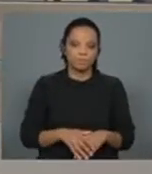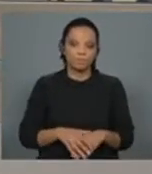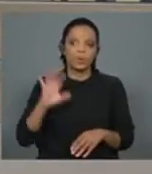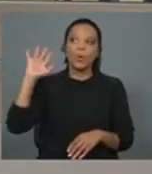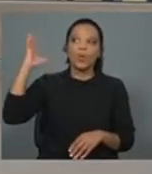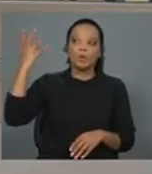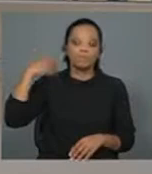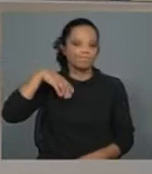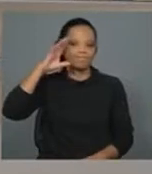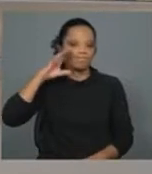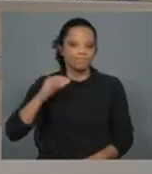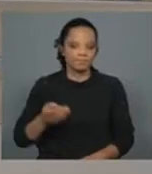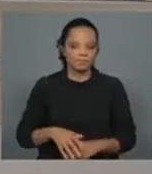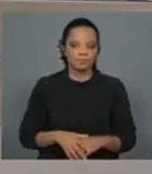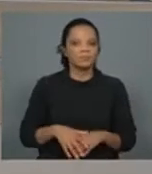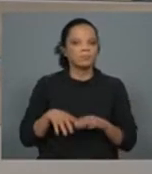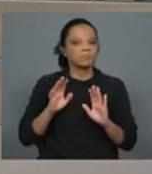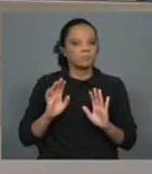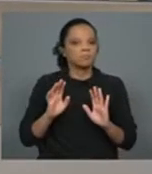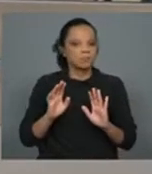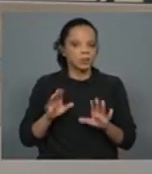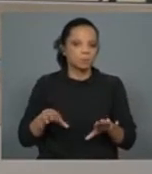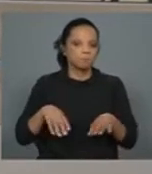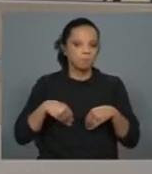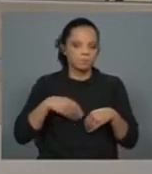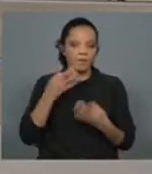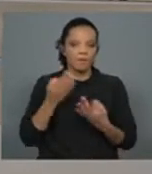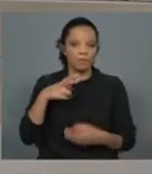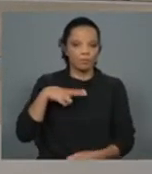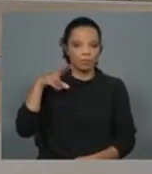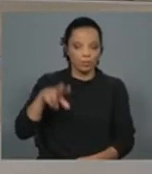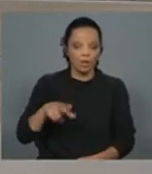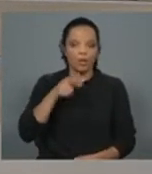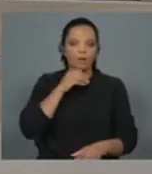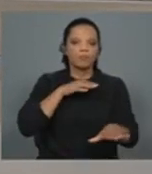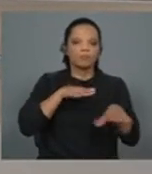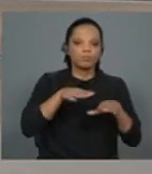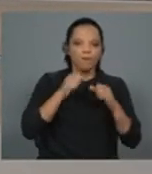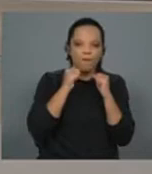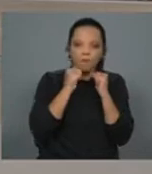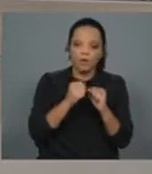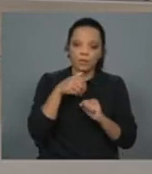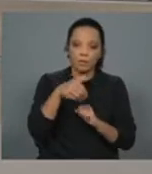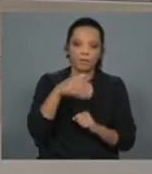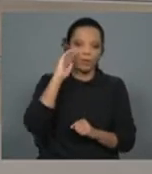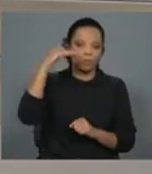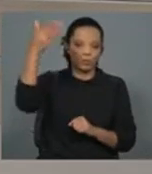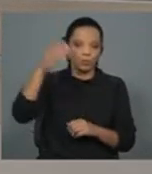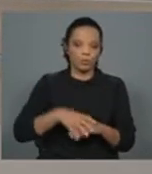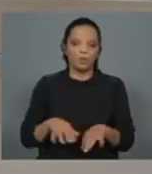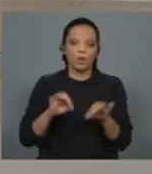quando, mas é relativamente aceito que haverá em Portugal um sismo forte no futuro, tal como houve